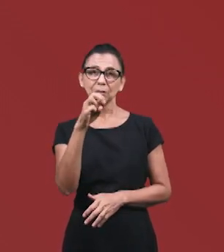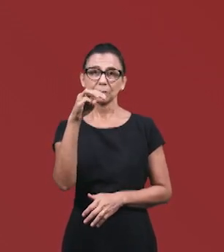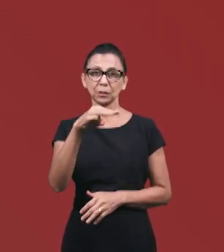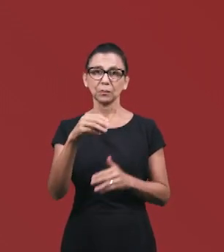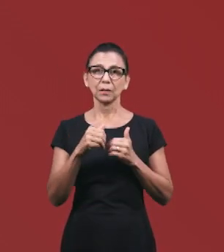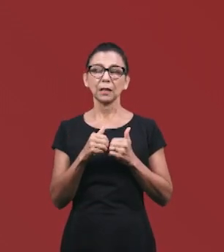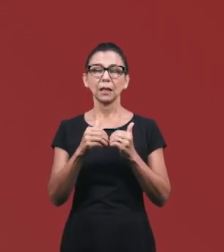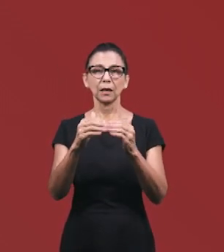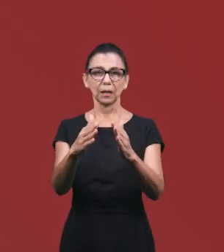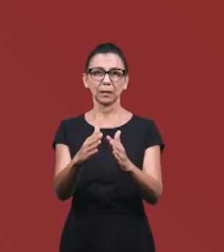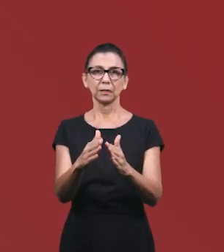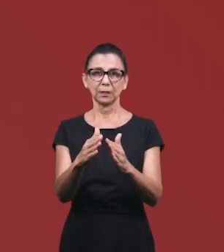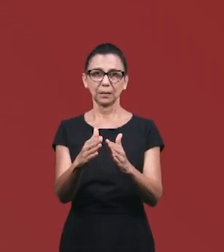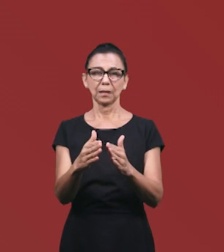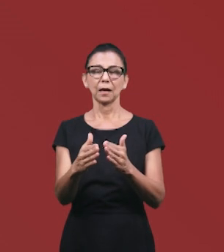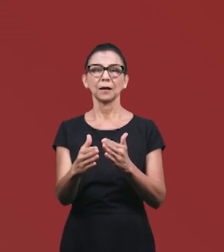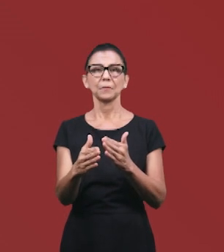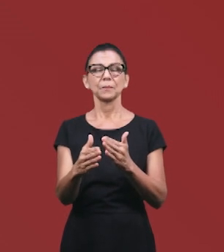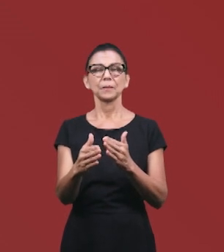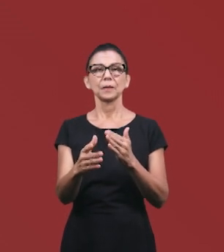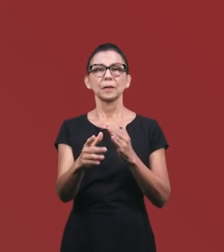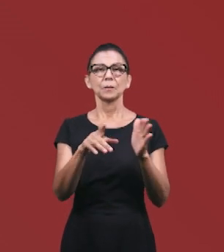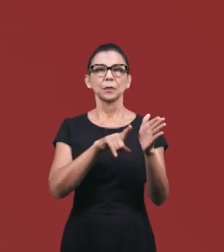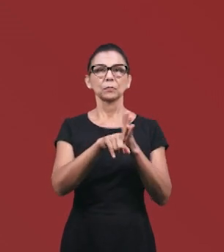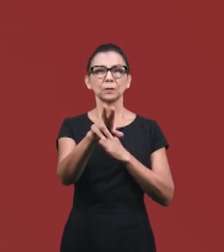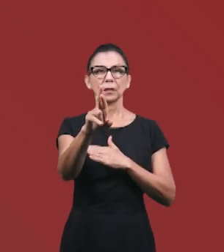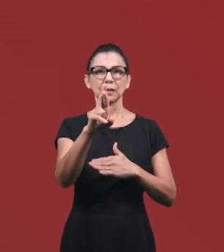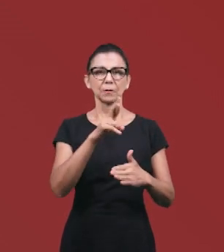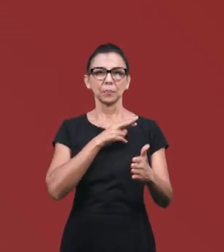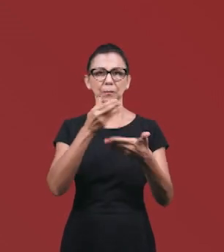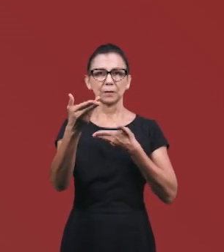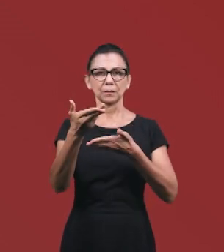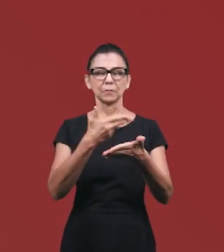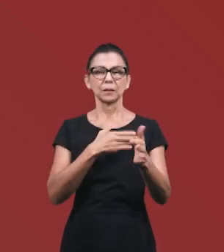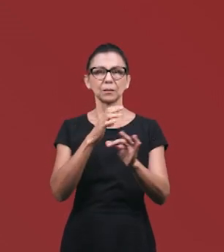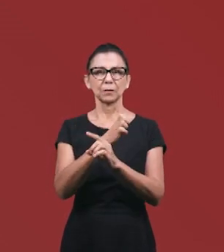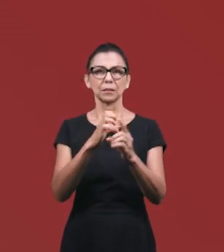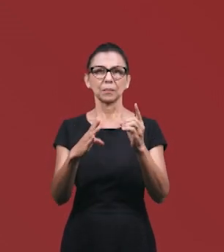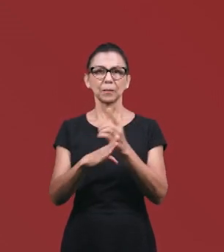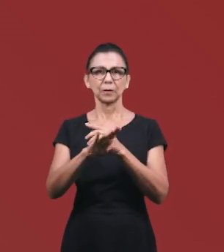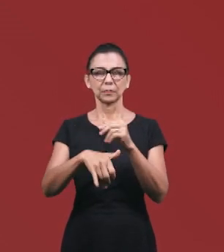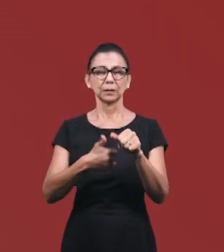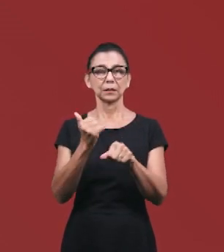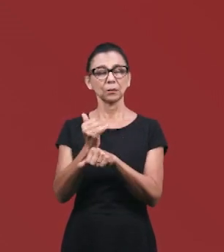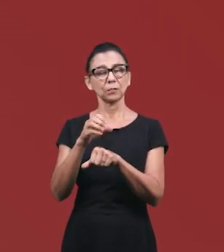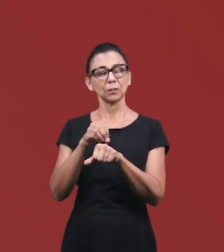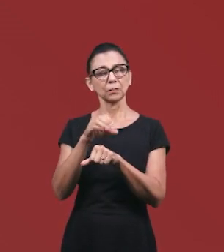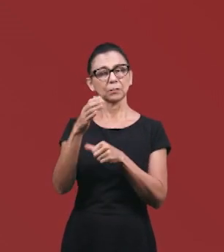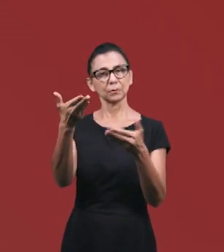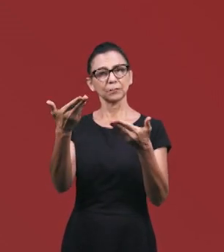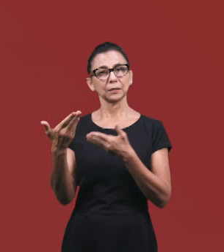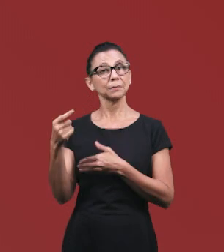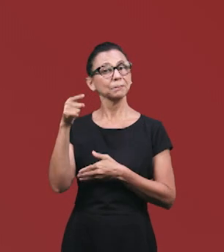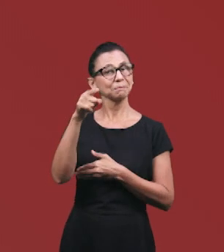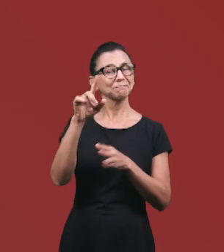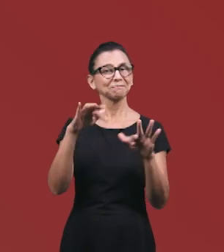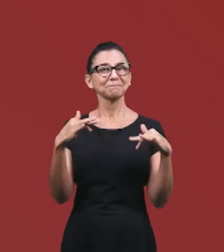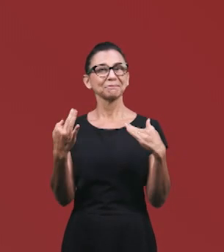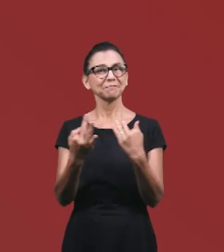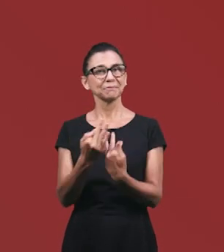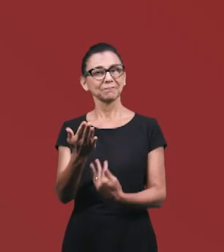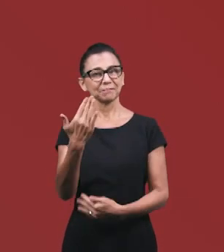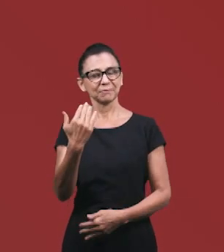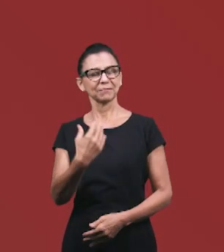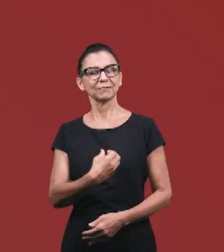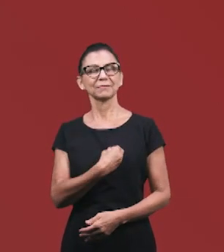minutos, daremos início às participações da Escola Bíblica Dominical, transmitidas por esse canal. Convidamos você e